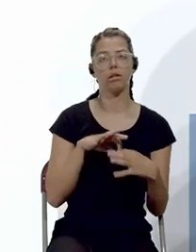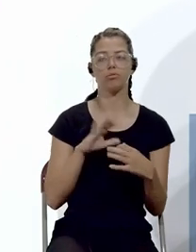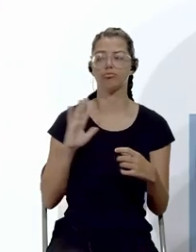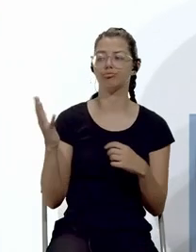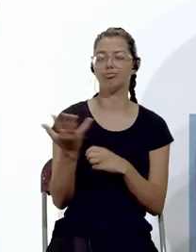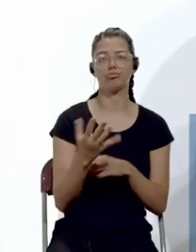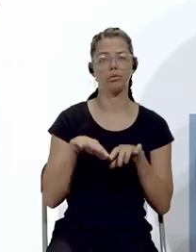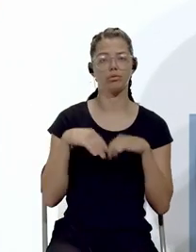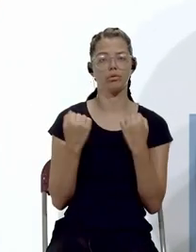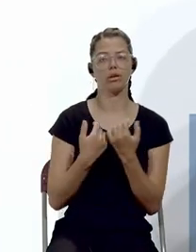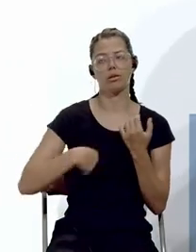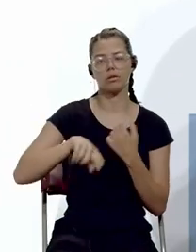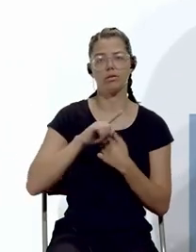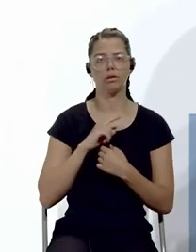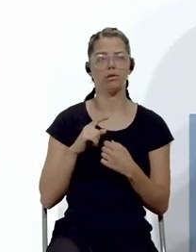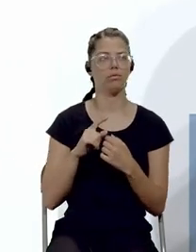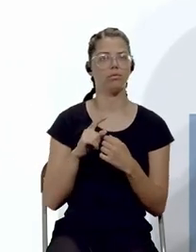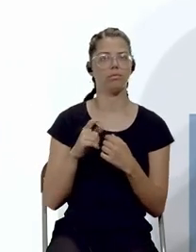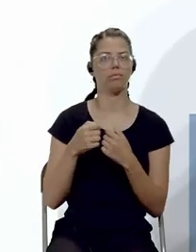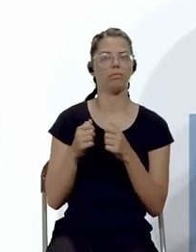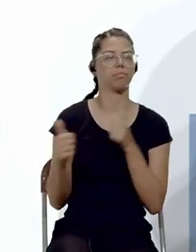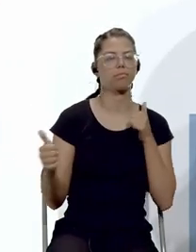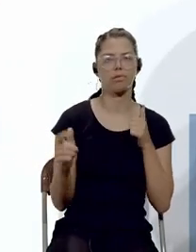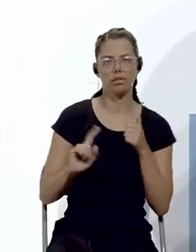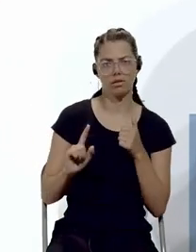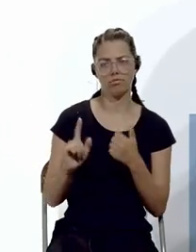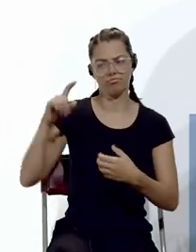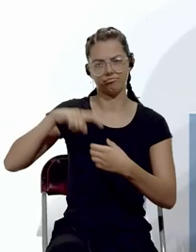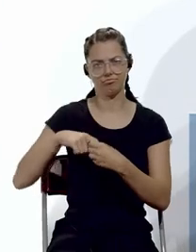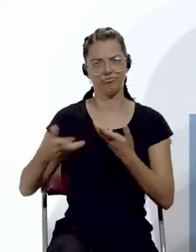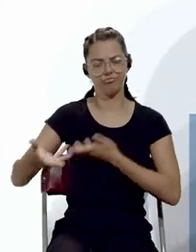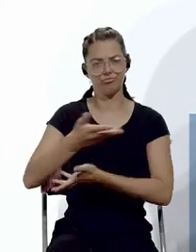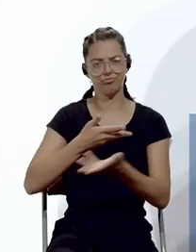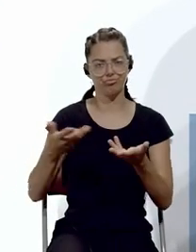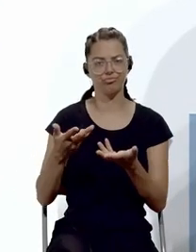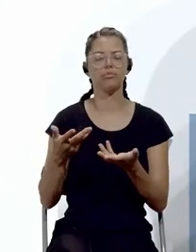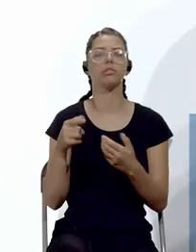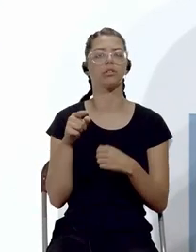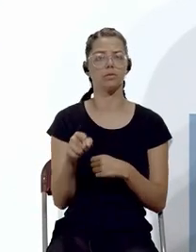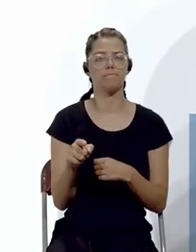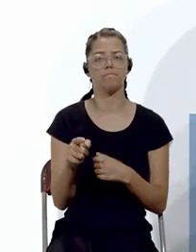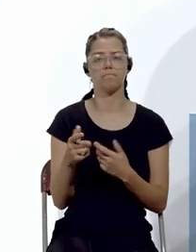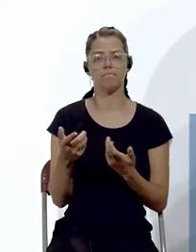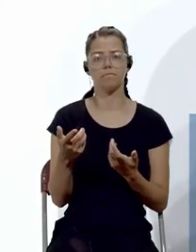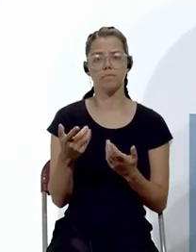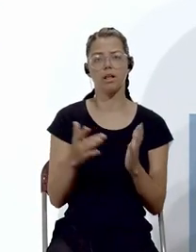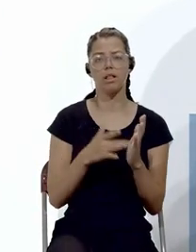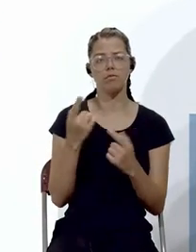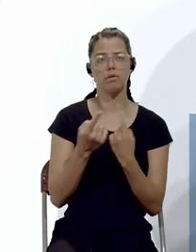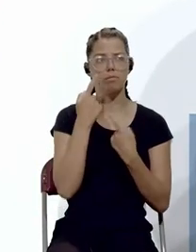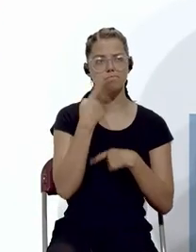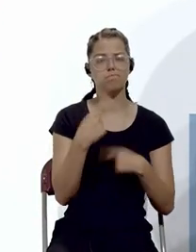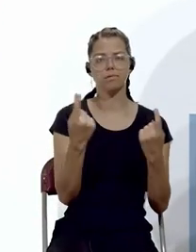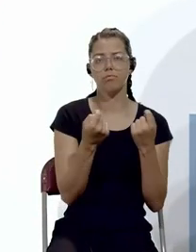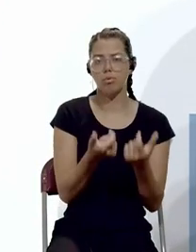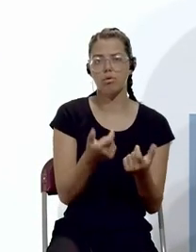eu não sou alheia, não estou desligada disso. Portanto, se eu reconheço que há menos visibilidade para certos livros e para o trabalho de